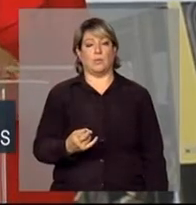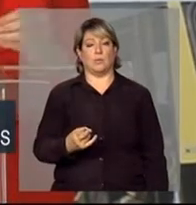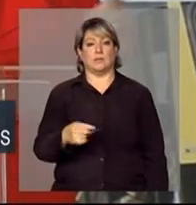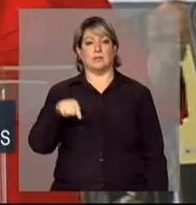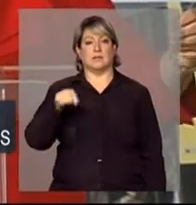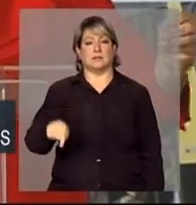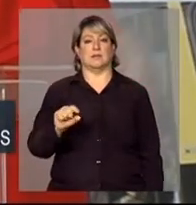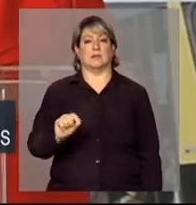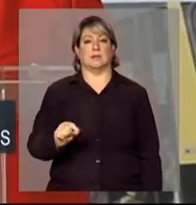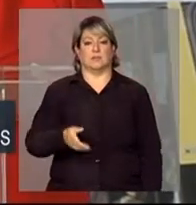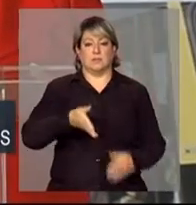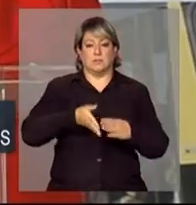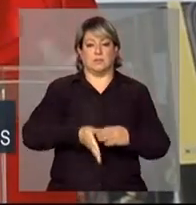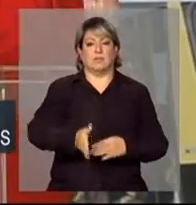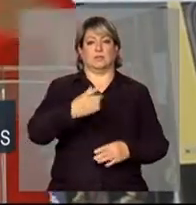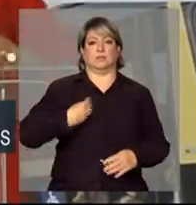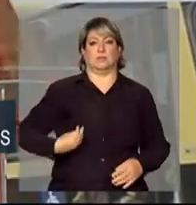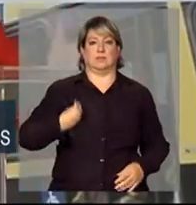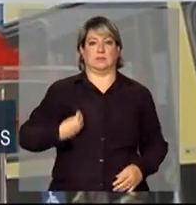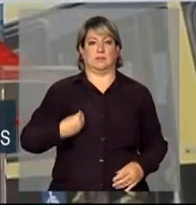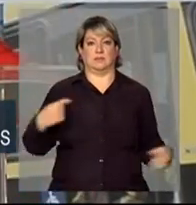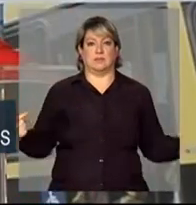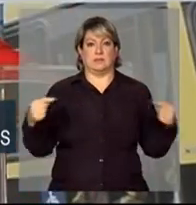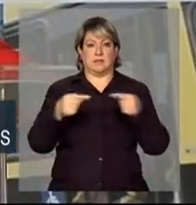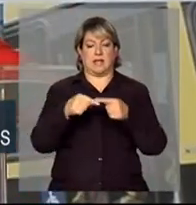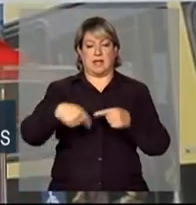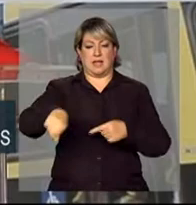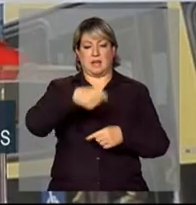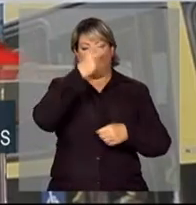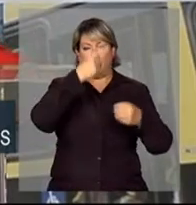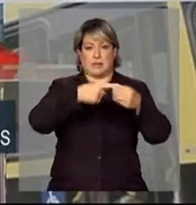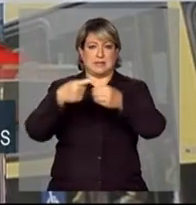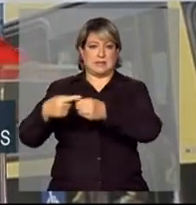na estrutura vigente de interligação desses